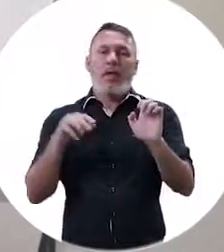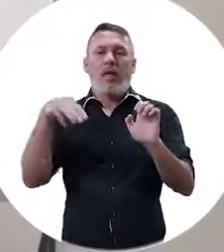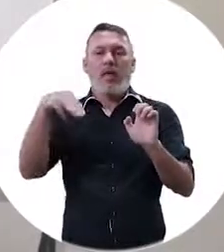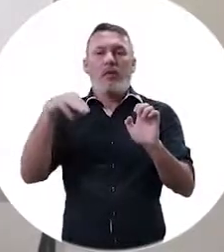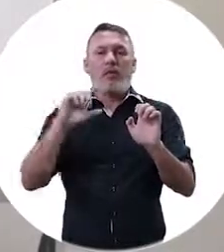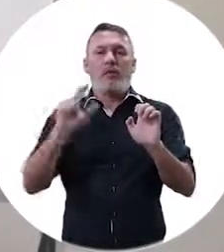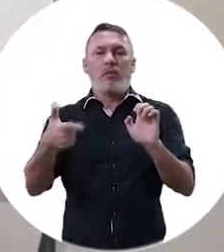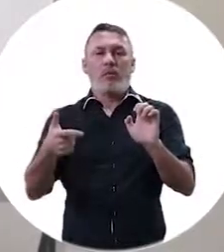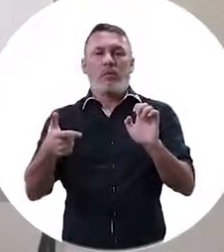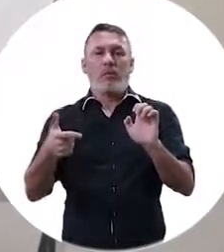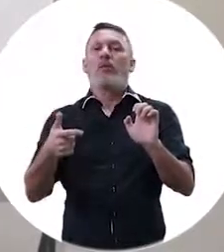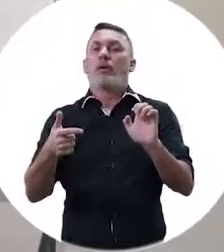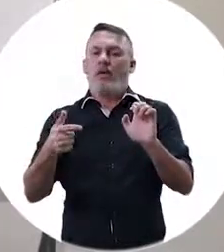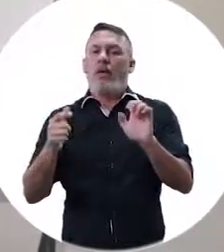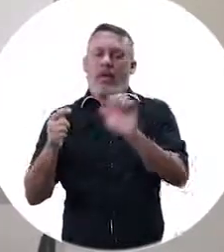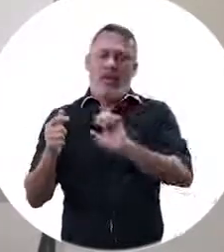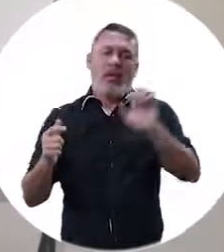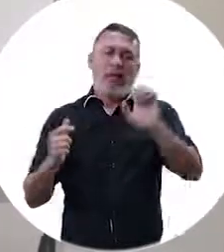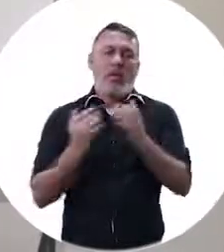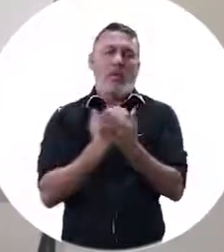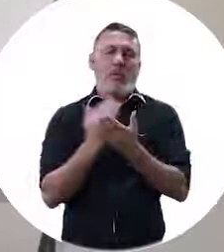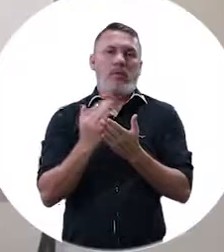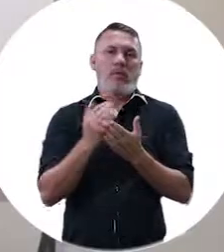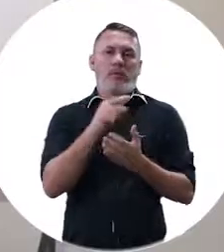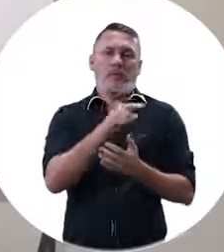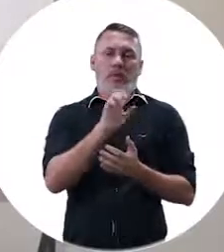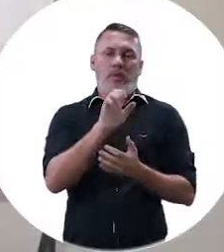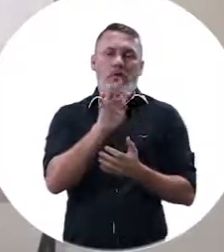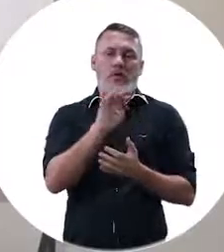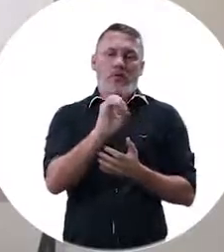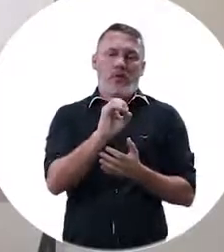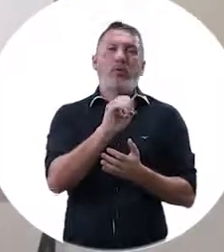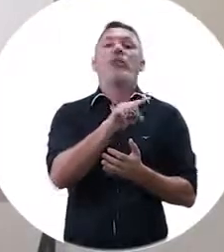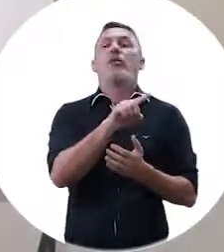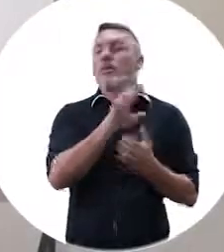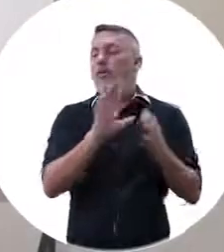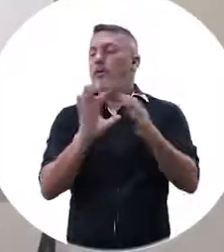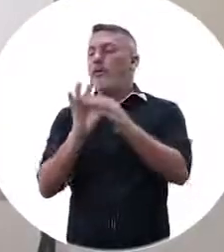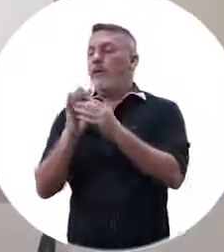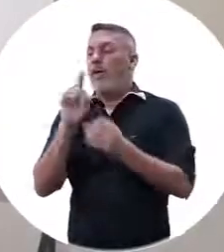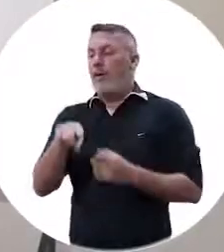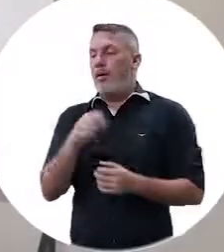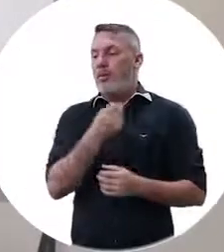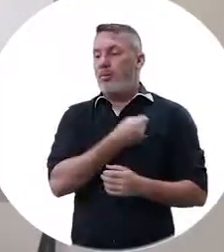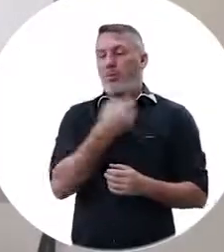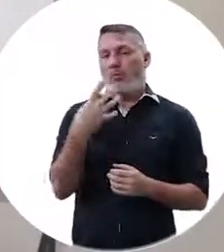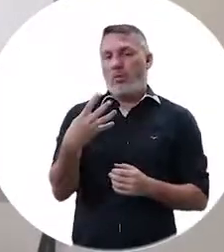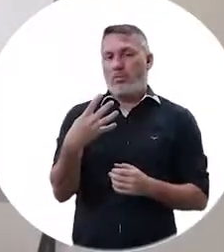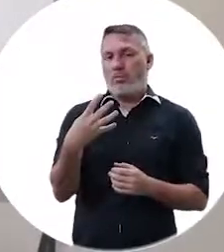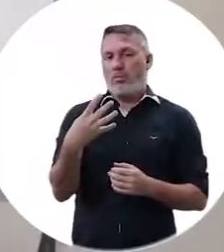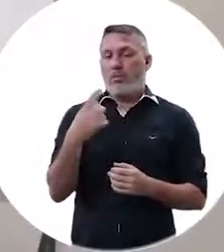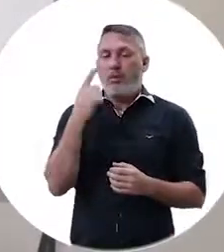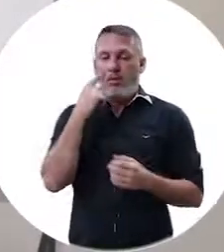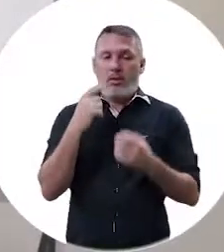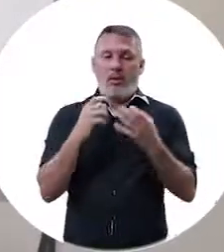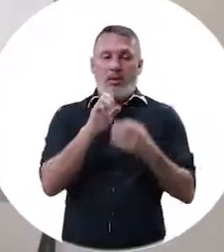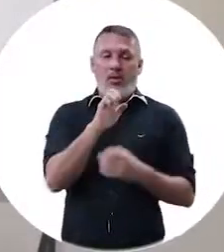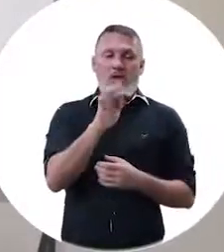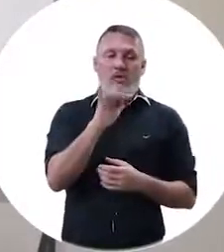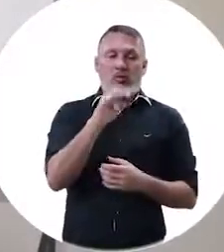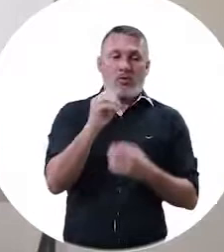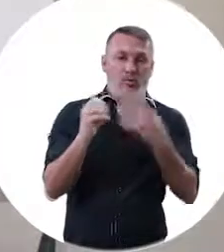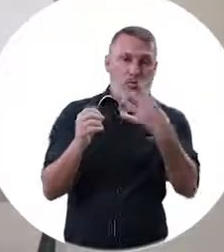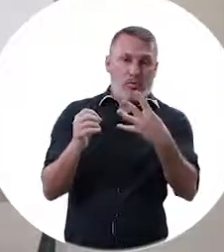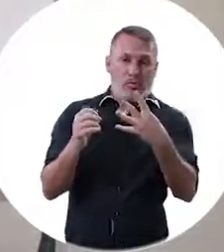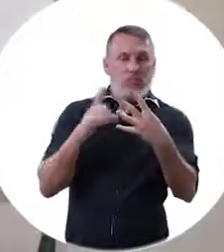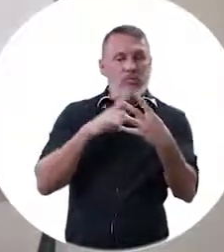você começa pelo etil. Em qual carbono o etil está ligado? No carbono 4. 4